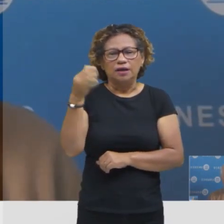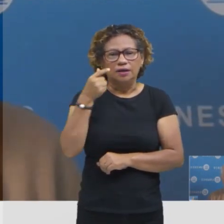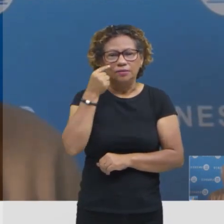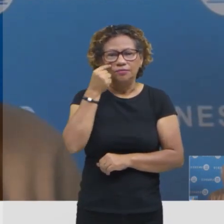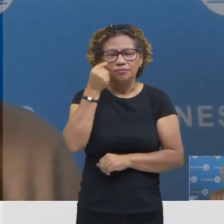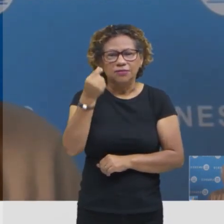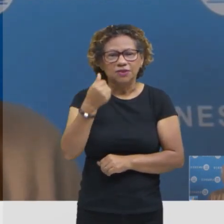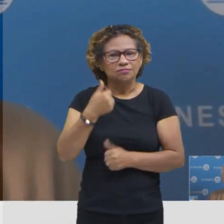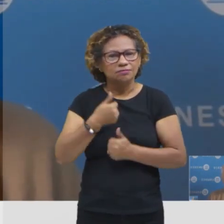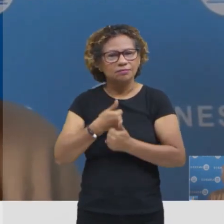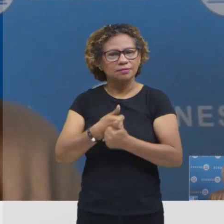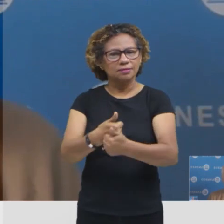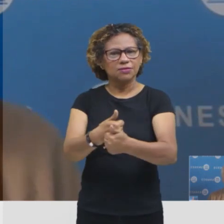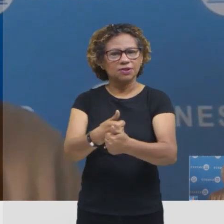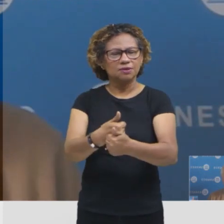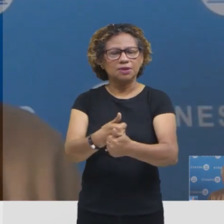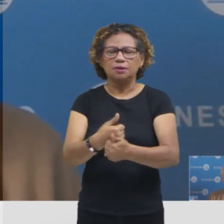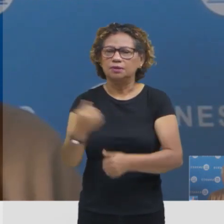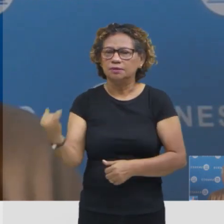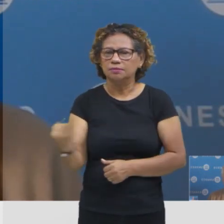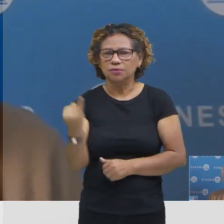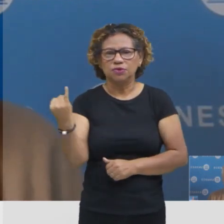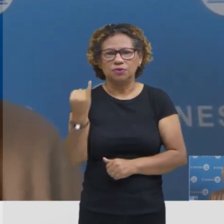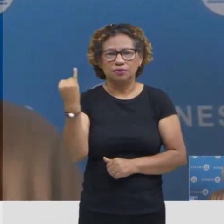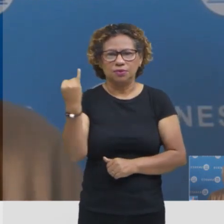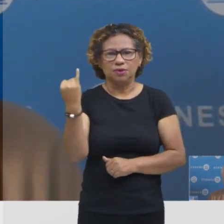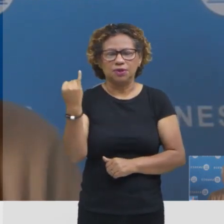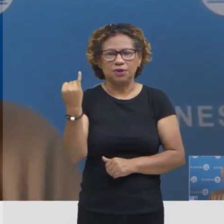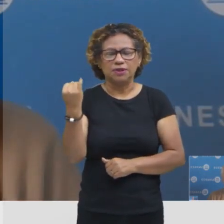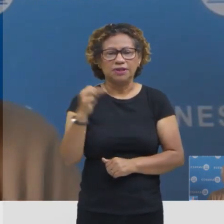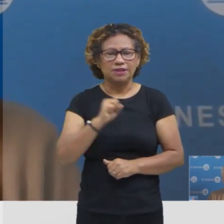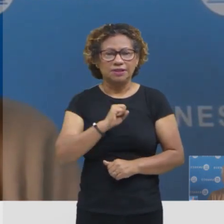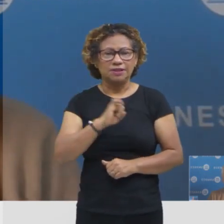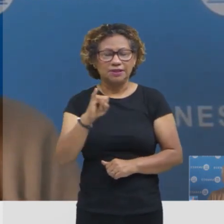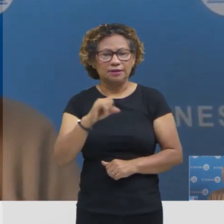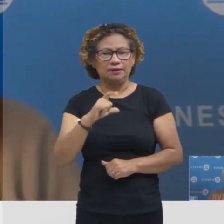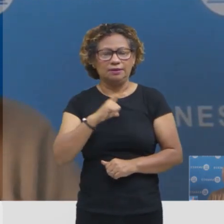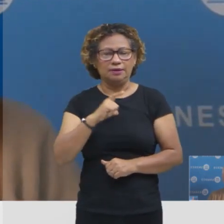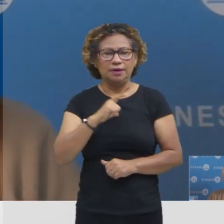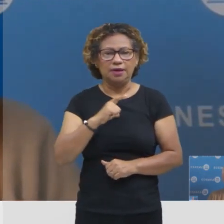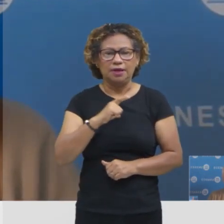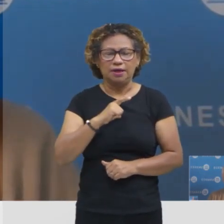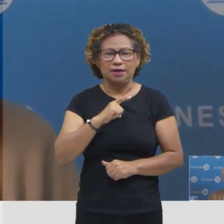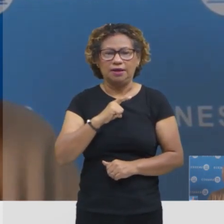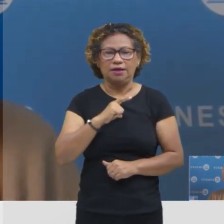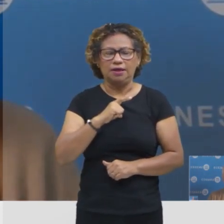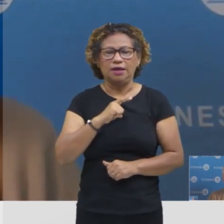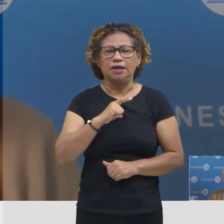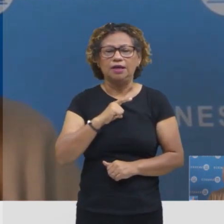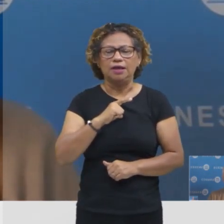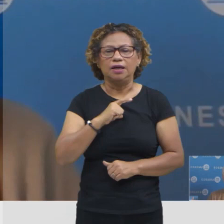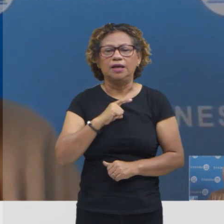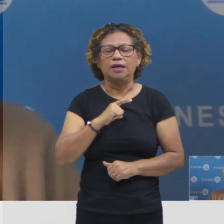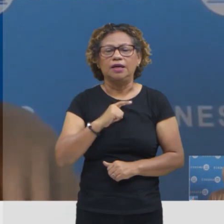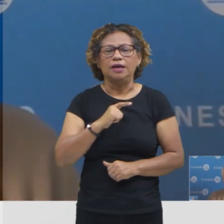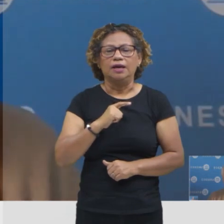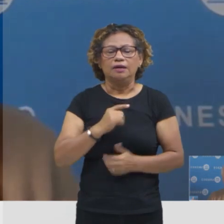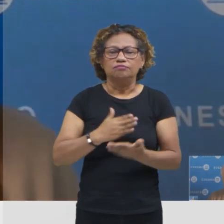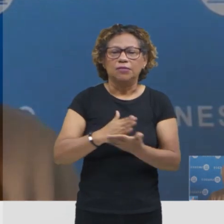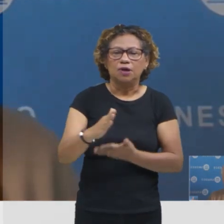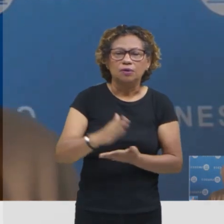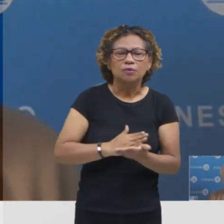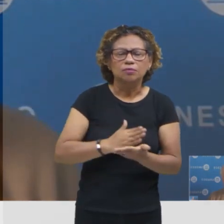de proximidade que é muito importante mantermos. Se há alguma coisa que temos de manter nesta altura é